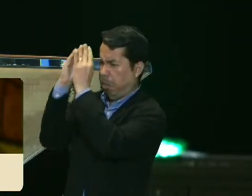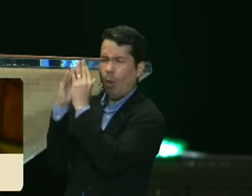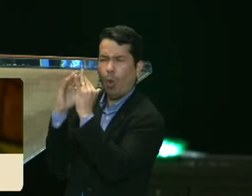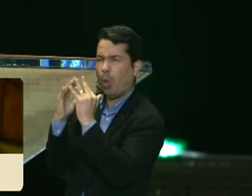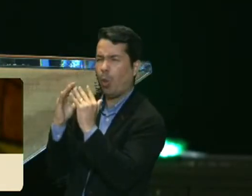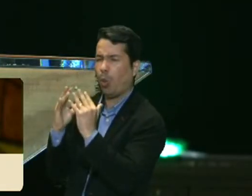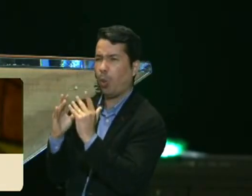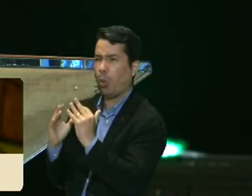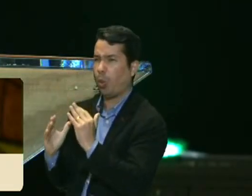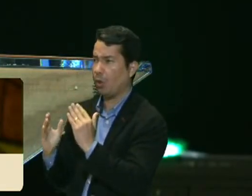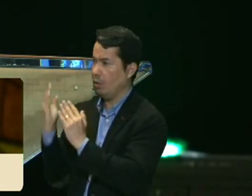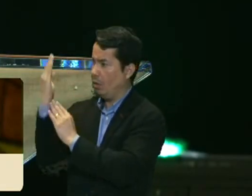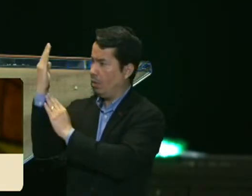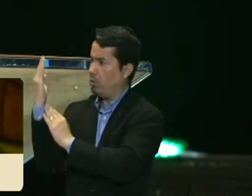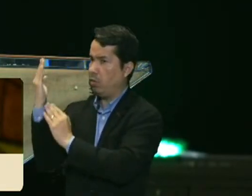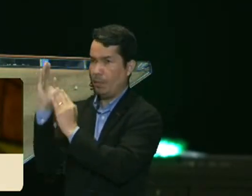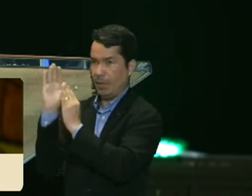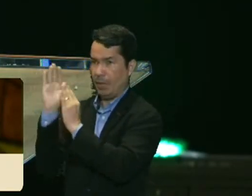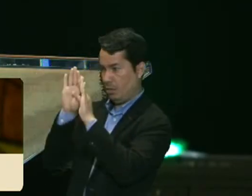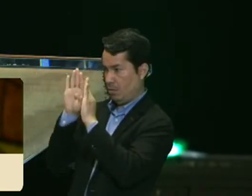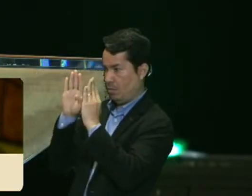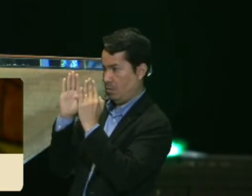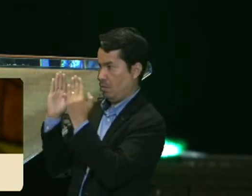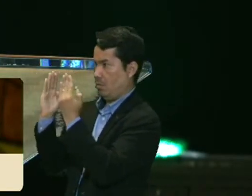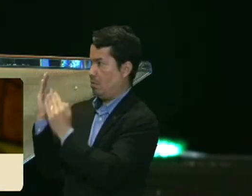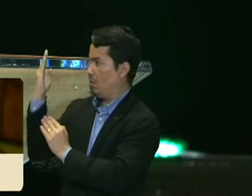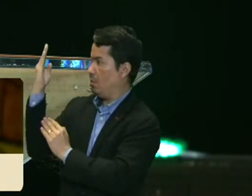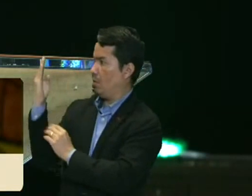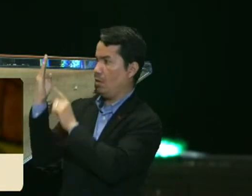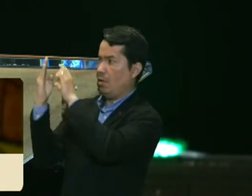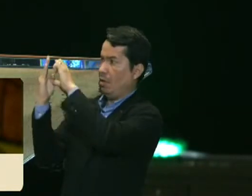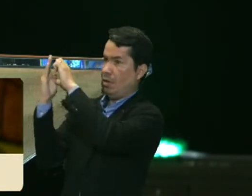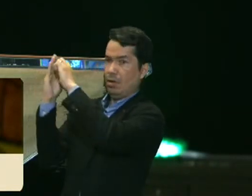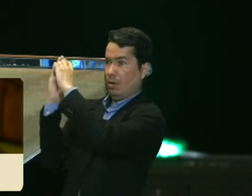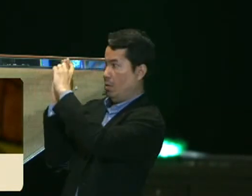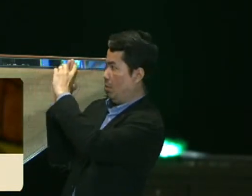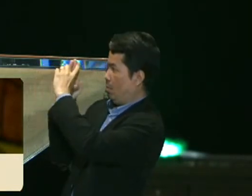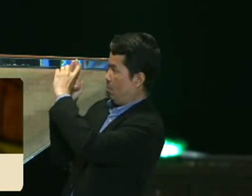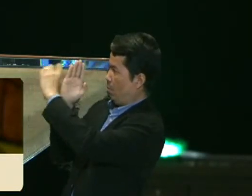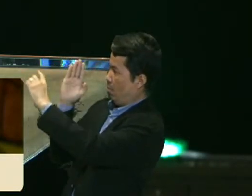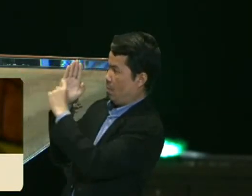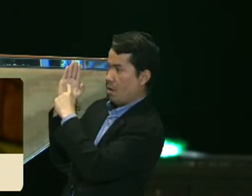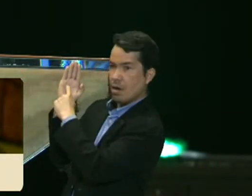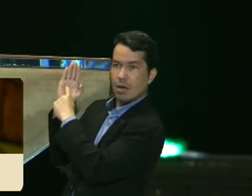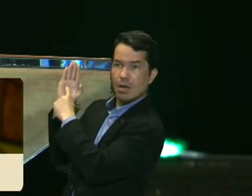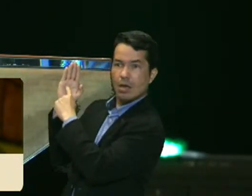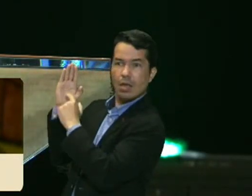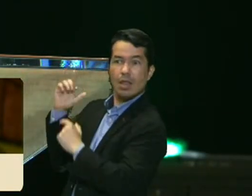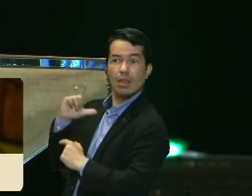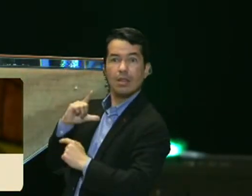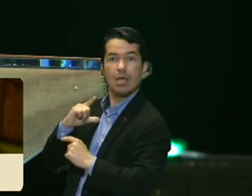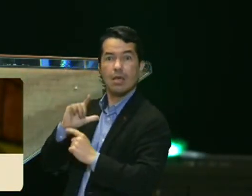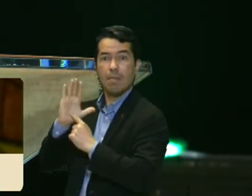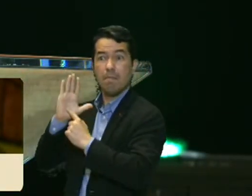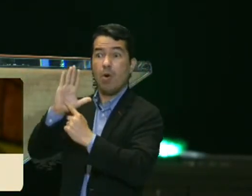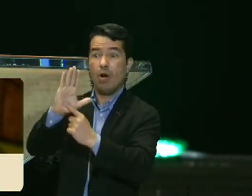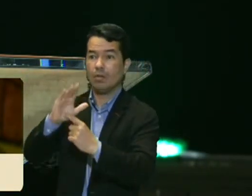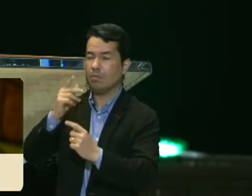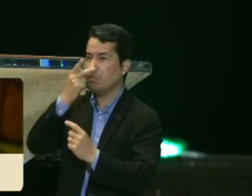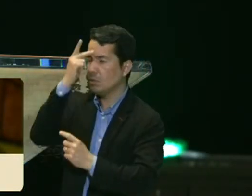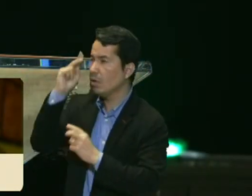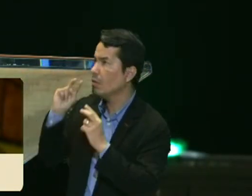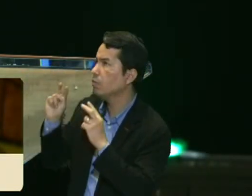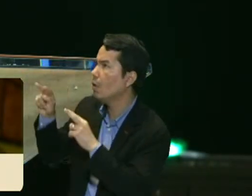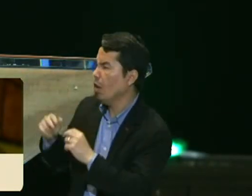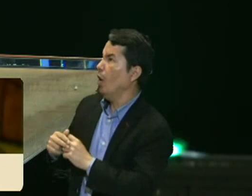eram claramente legíveis da rua: os céus e a terra passarão, mas as